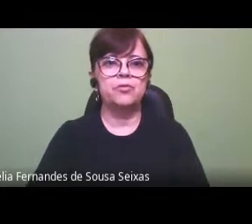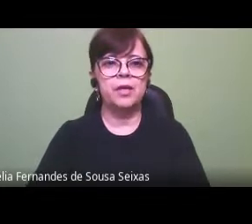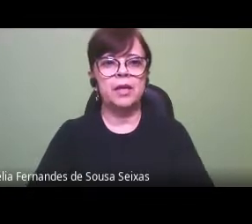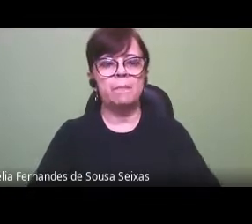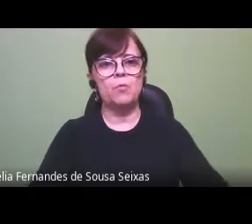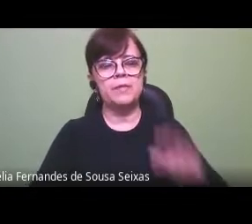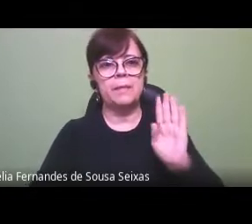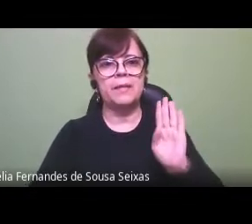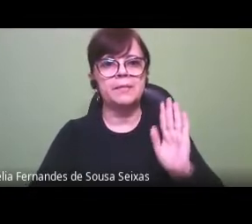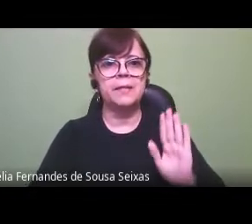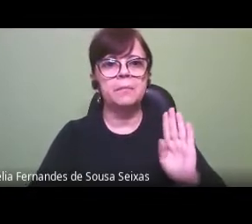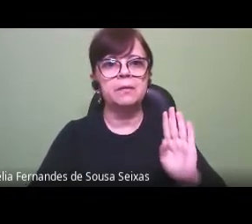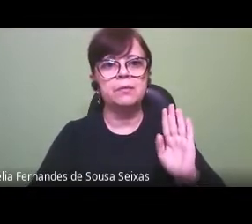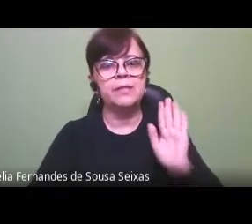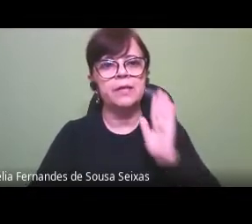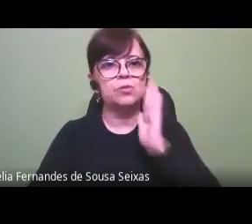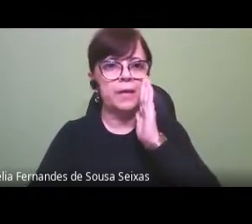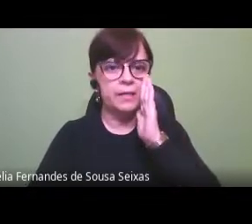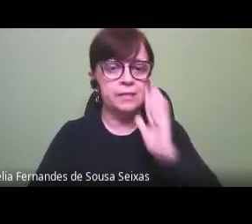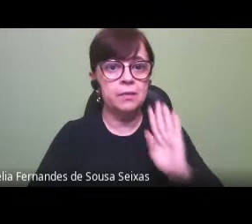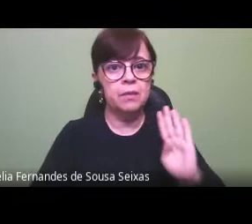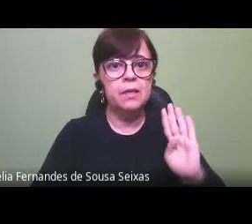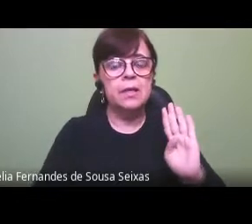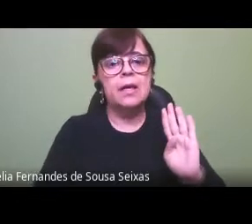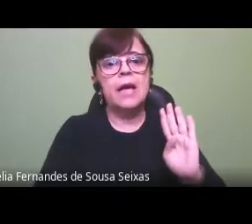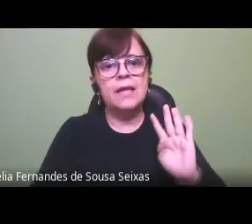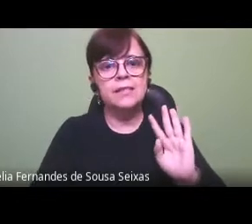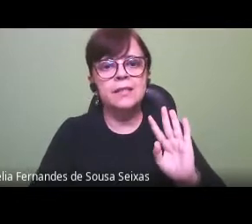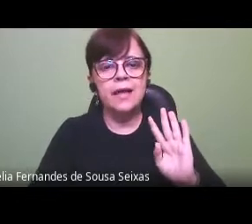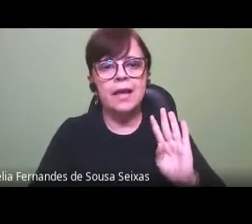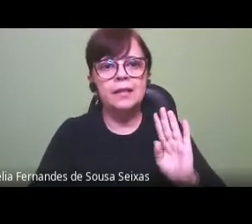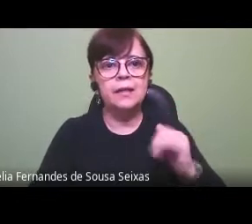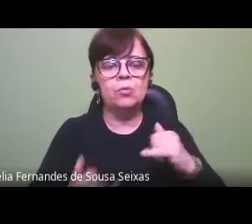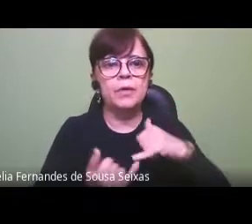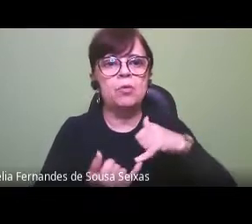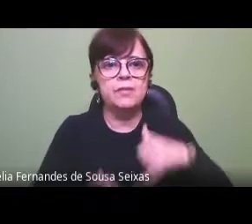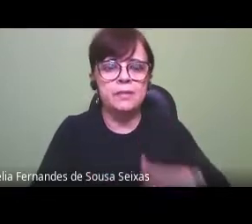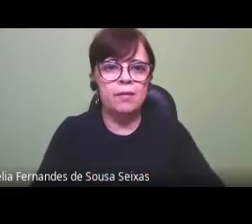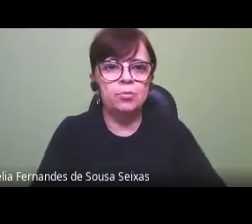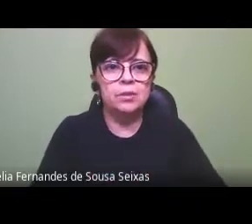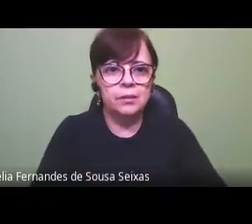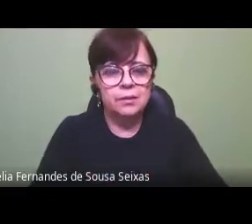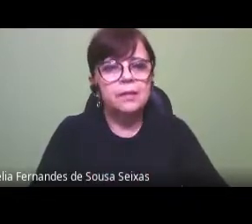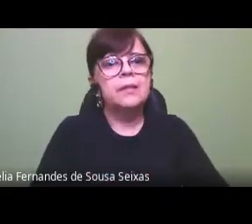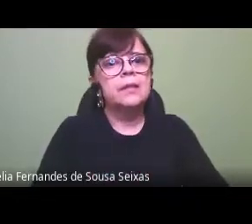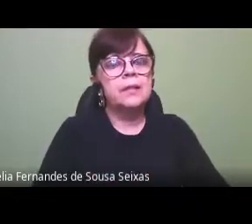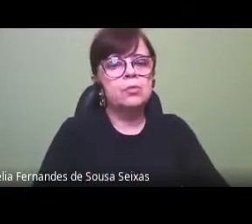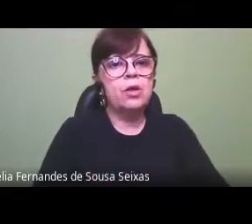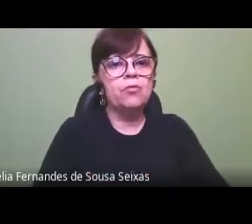Você pode ver que a palma está para cima, os dedos para cima, a linha, uma encosta na